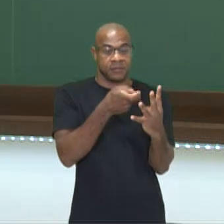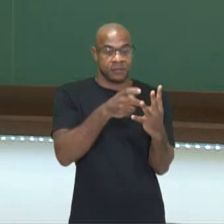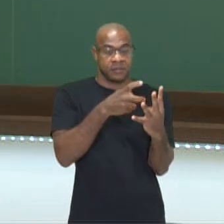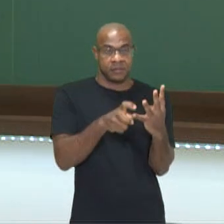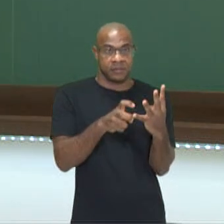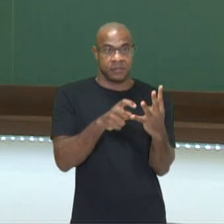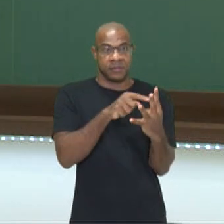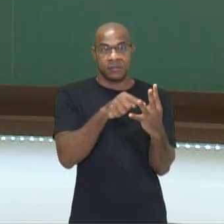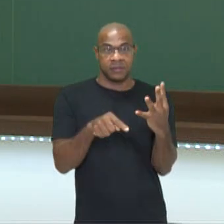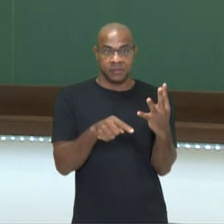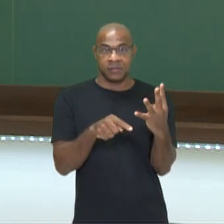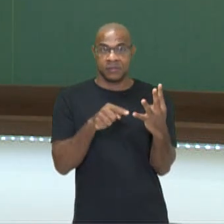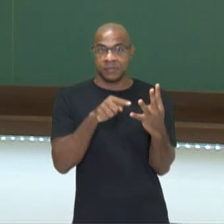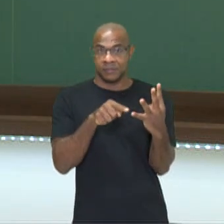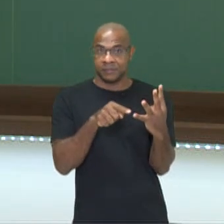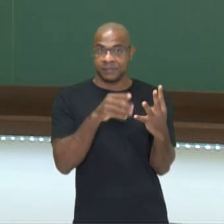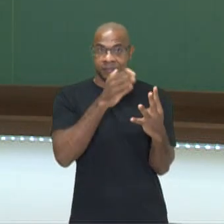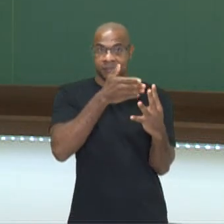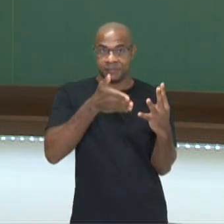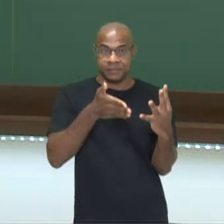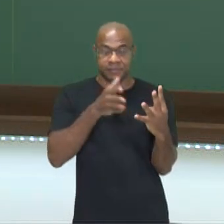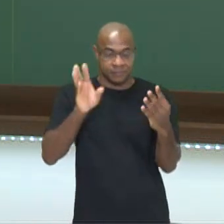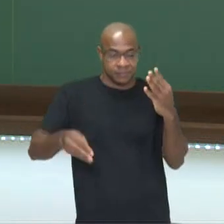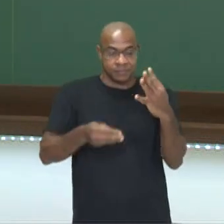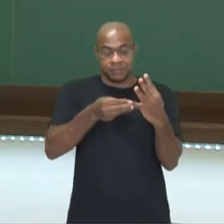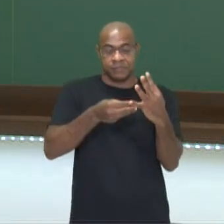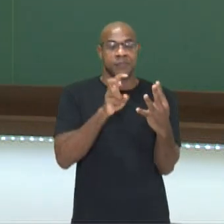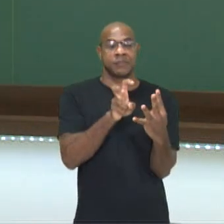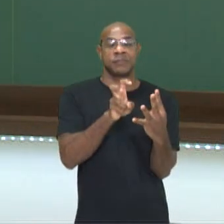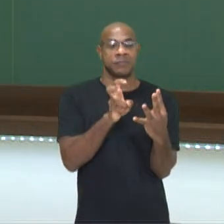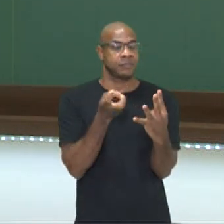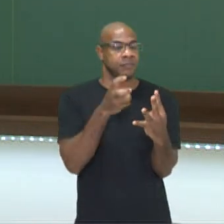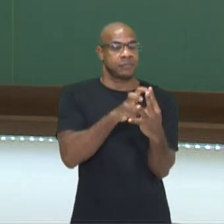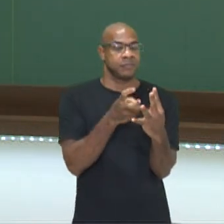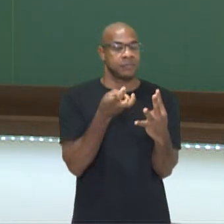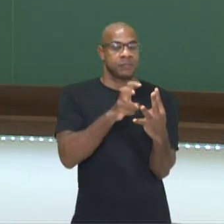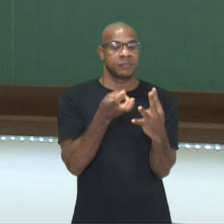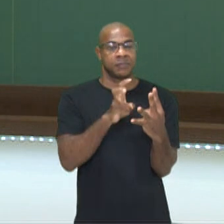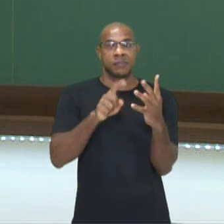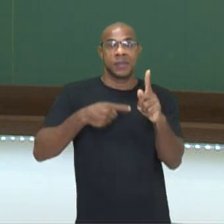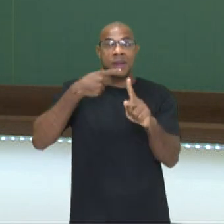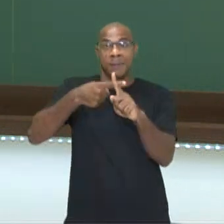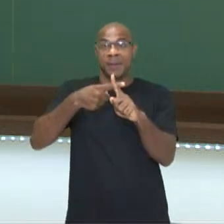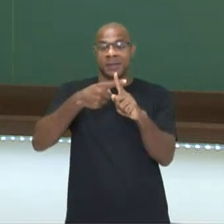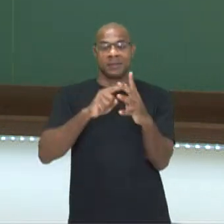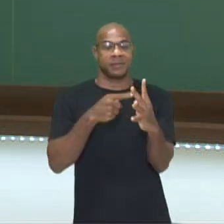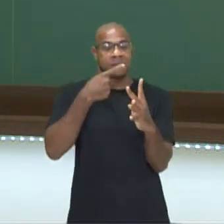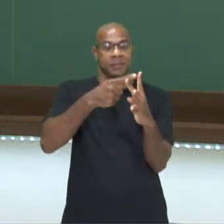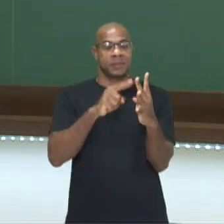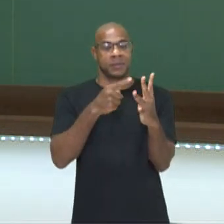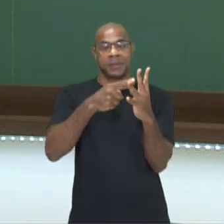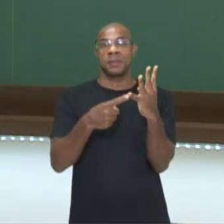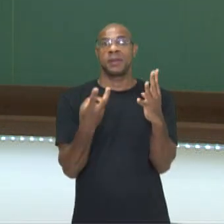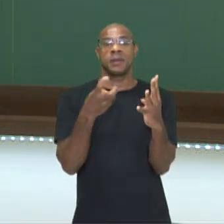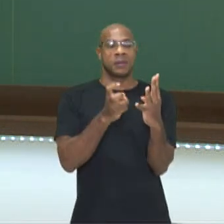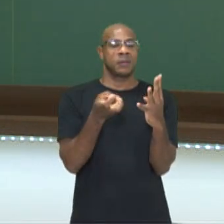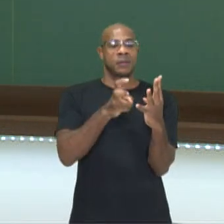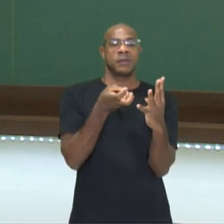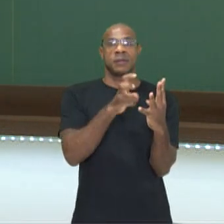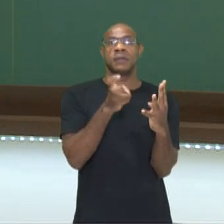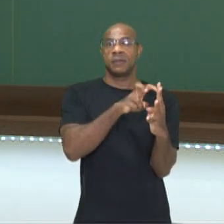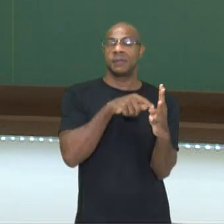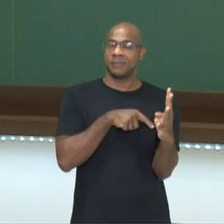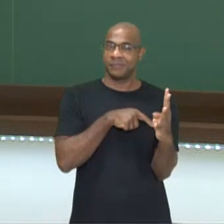vezes, certo? Com um acréscimo de R$5, que é 5% do valor total do empréstimo, que era de